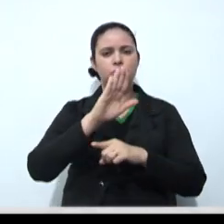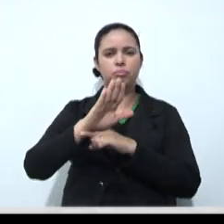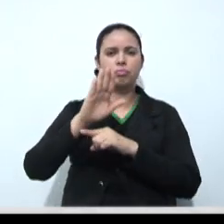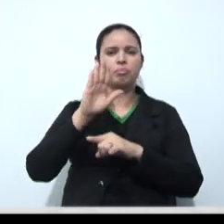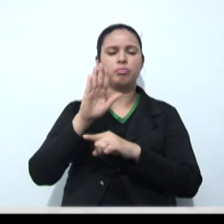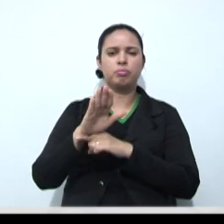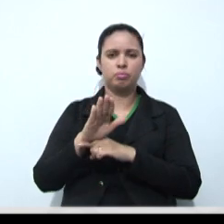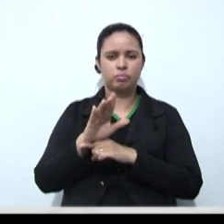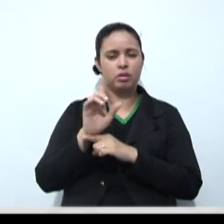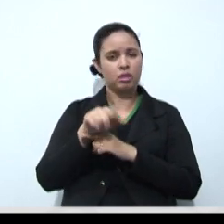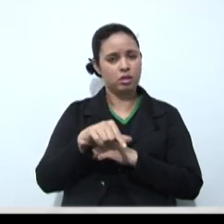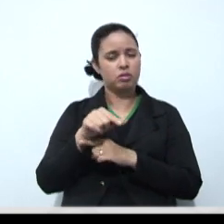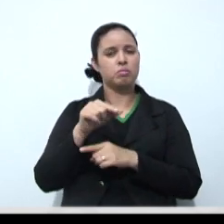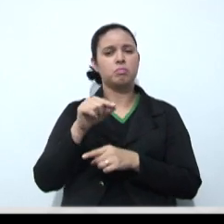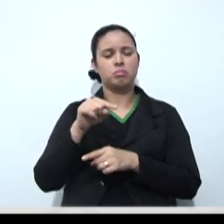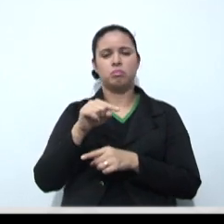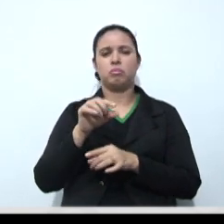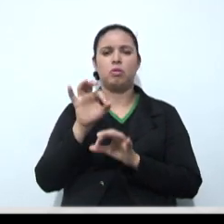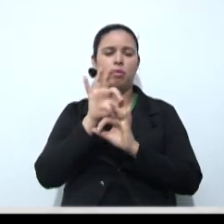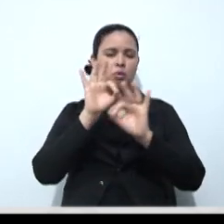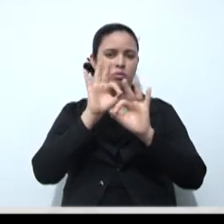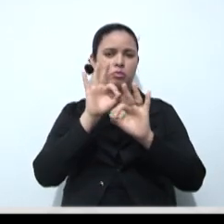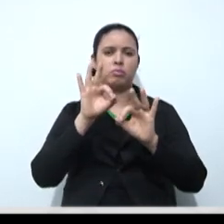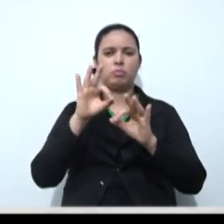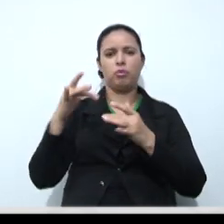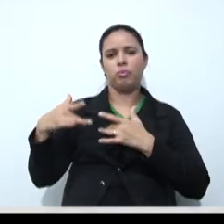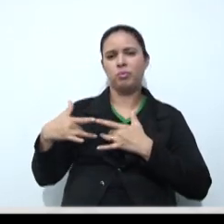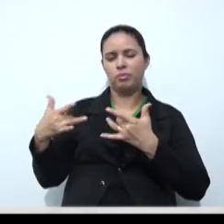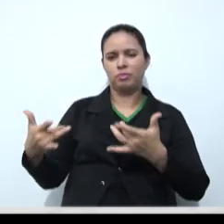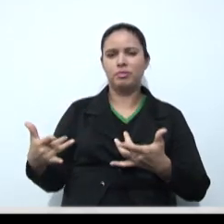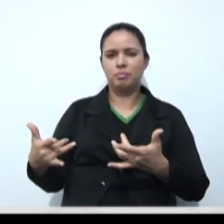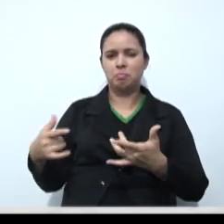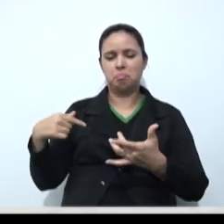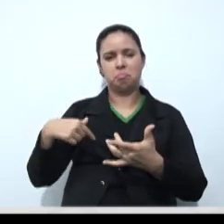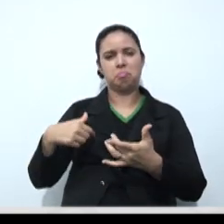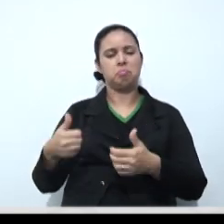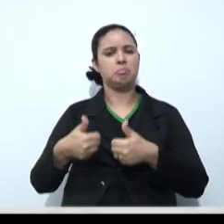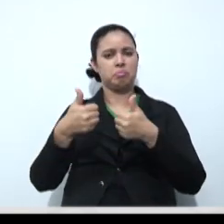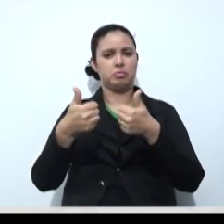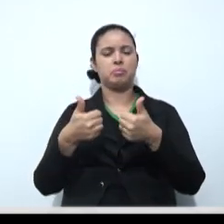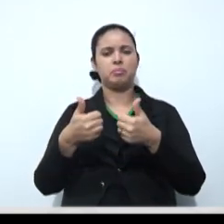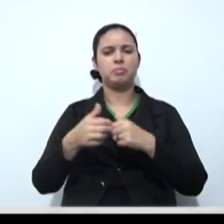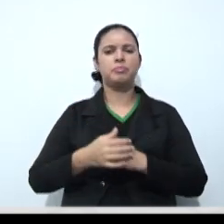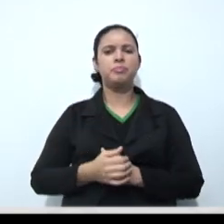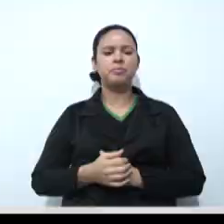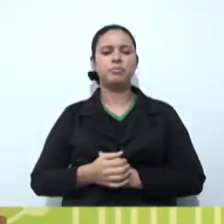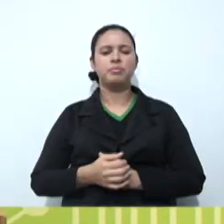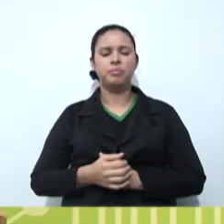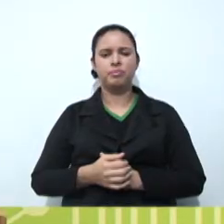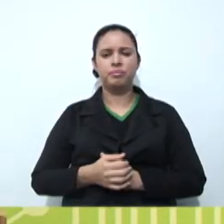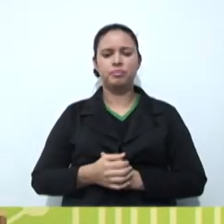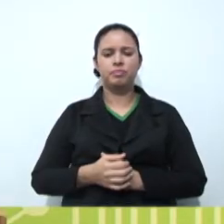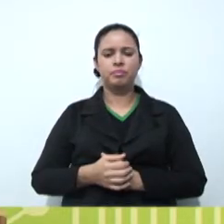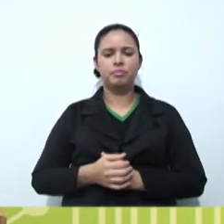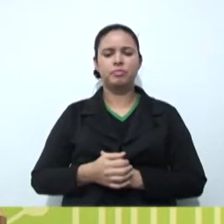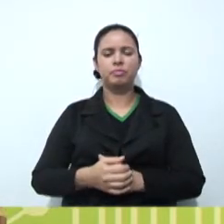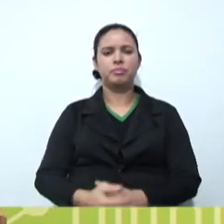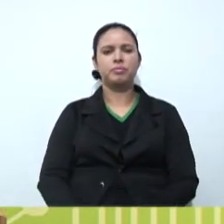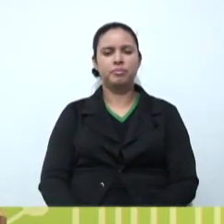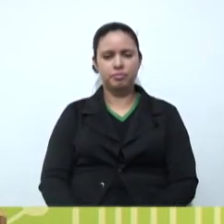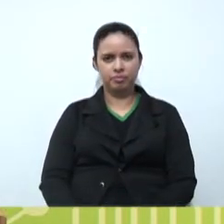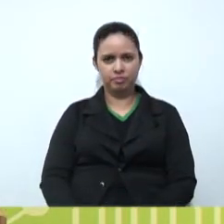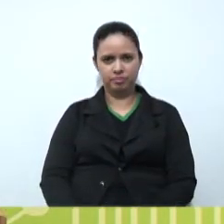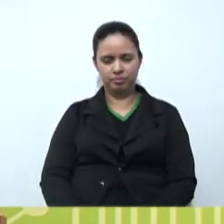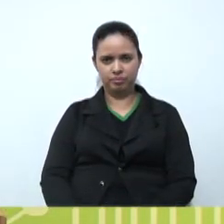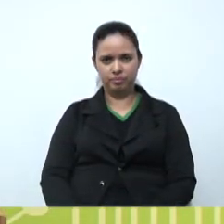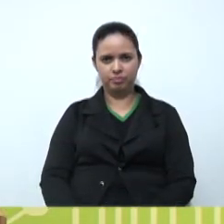é digno de honra, é um trabalho voluntário para o bem comum. E aí, professor Marcos, o que o senhor tem a falar sobre